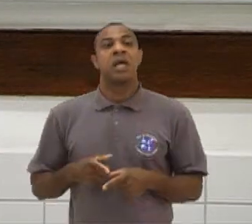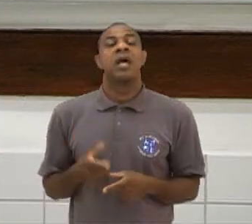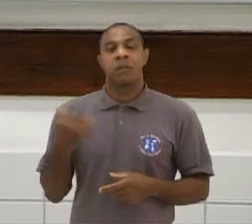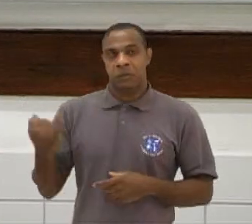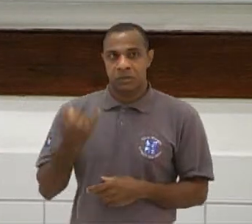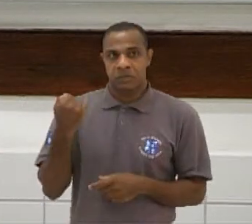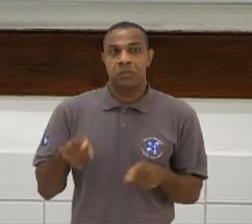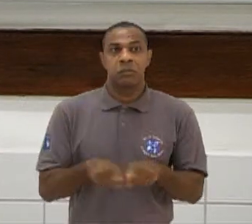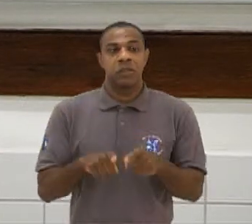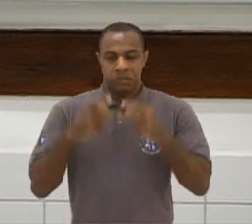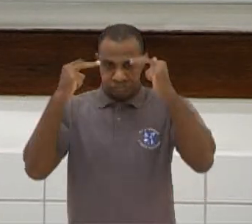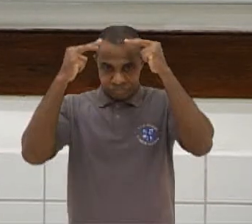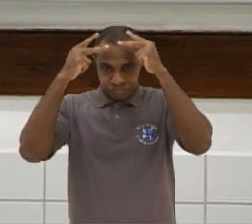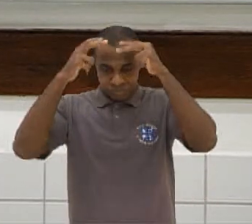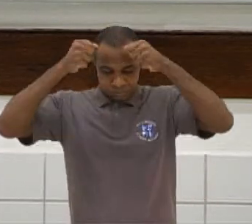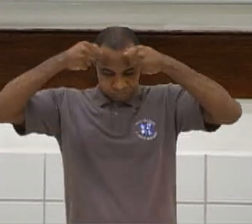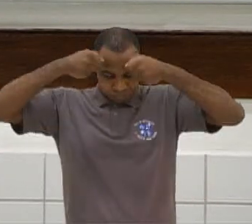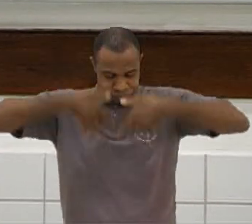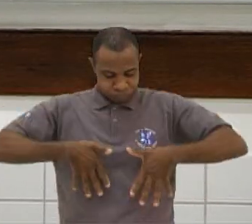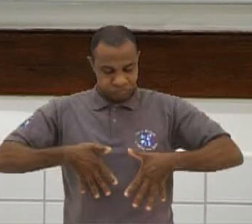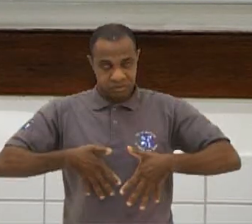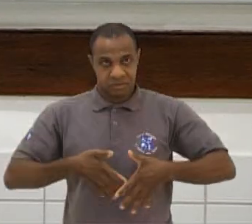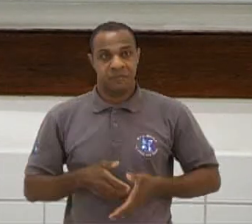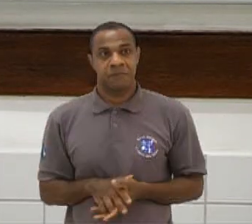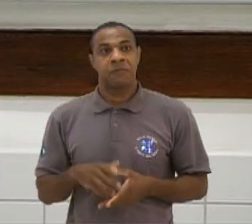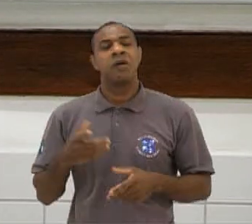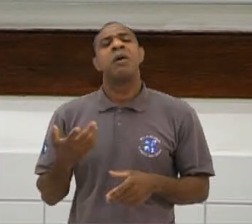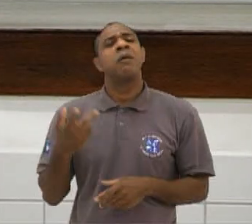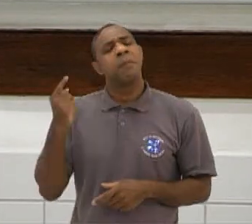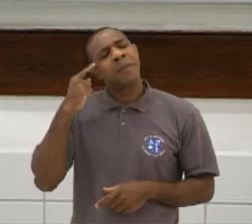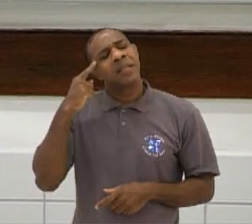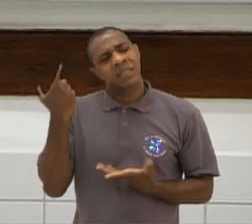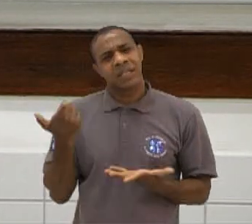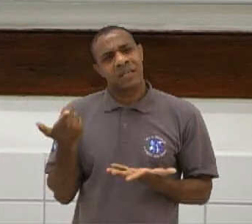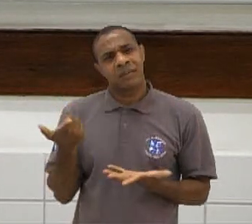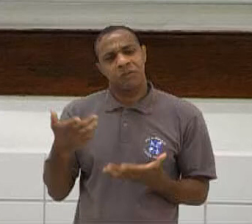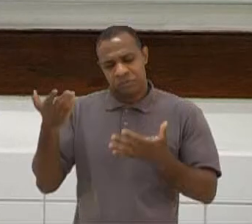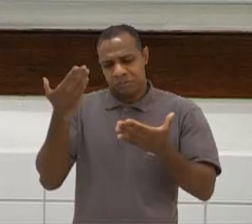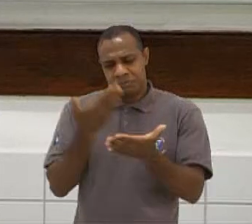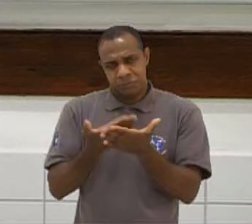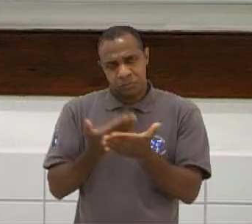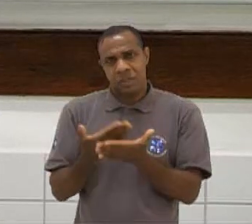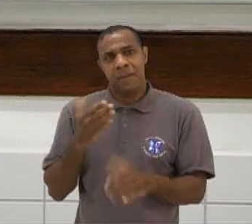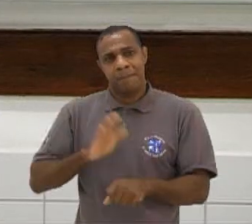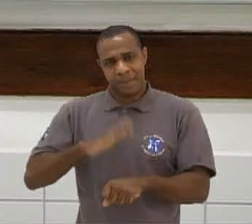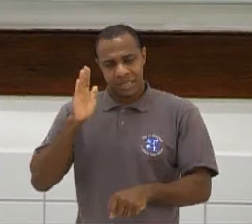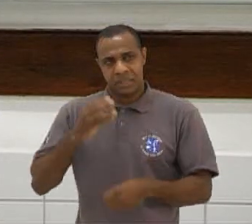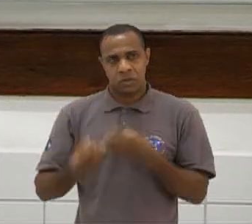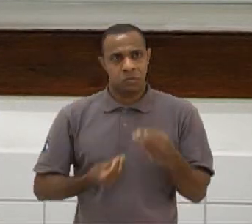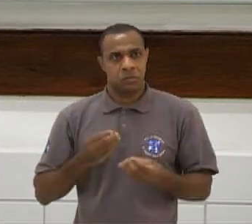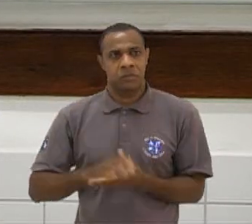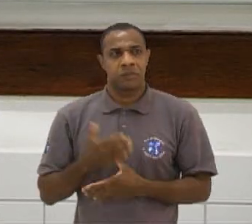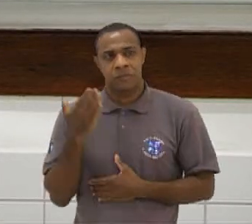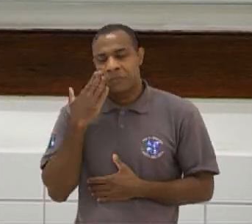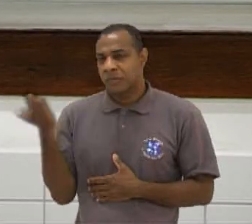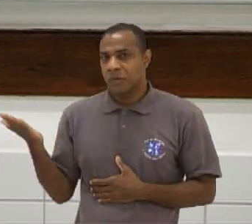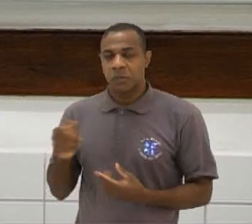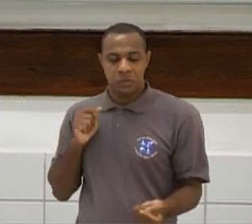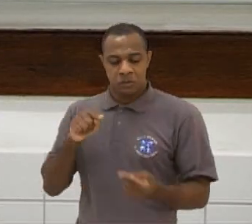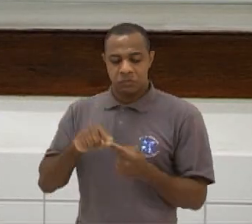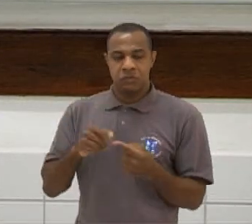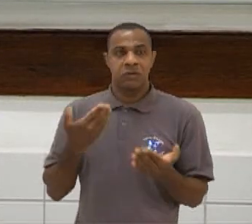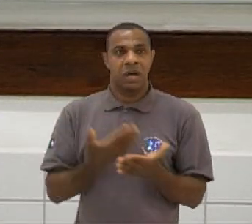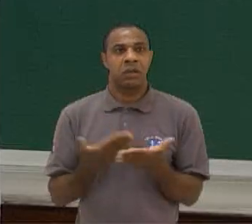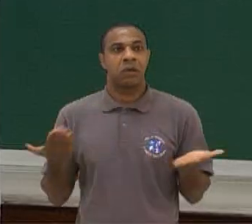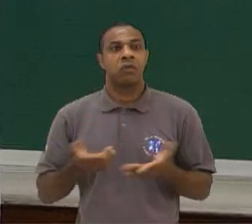de neurotransmissores. Vamos entender essa importância conhecendo um pouquinho mais do nosso sistema digestório? Vamos lá, os nossos objetivos da aula de hoje são,